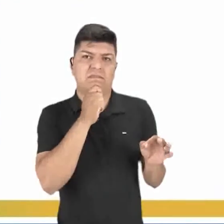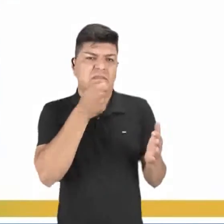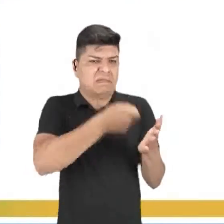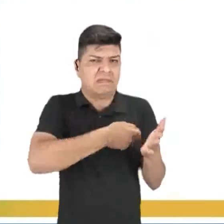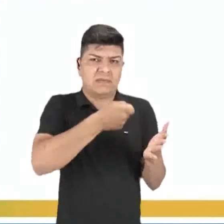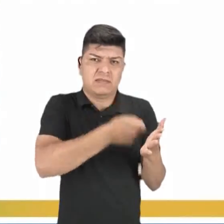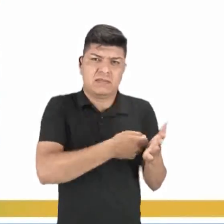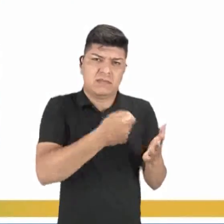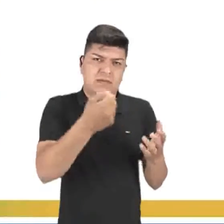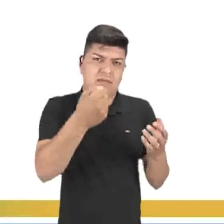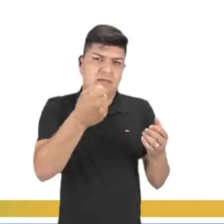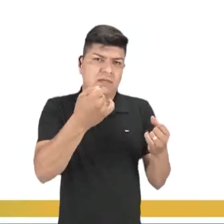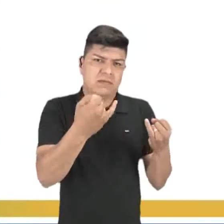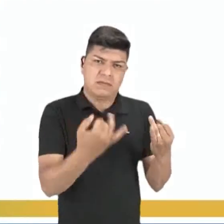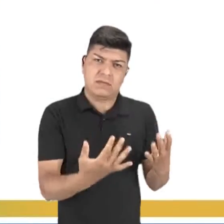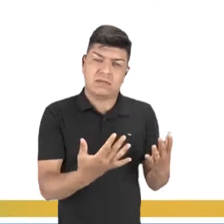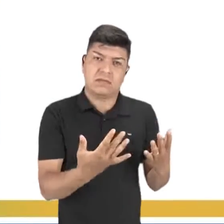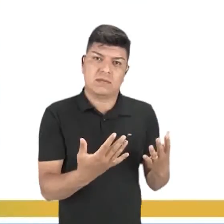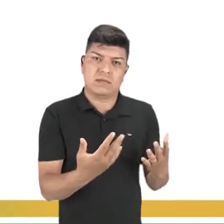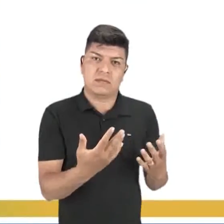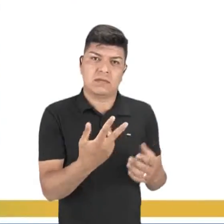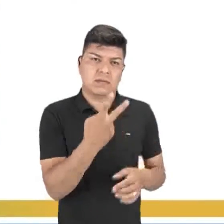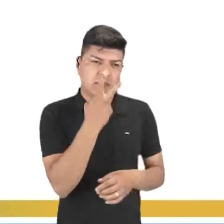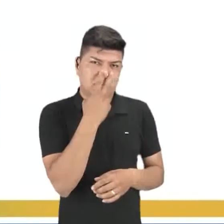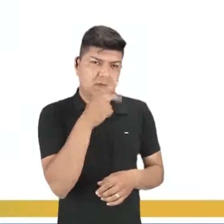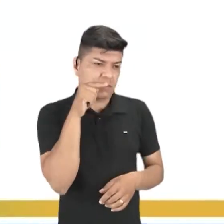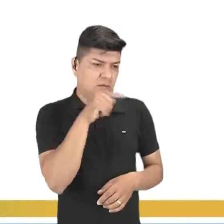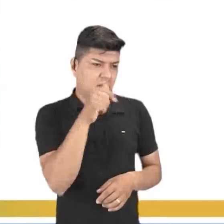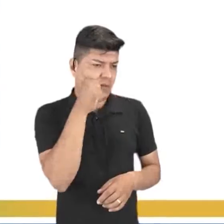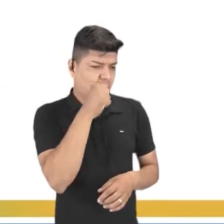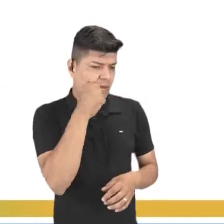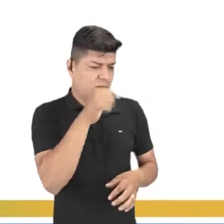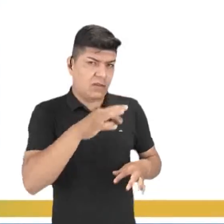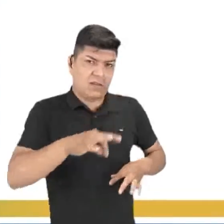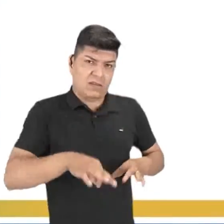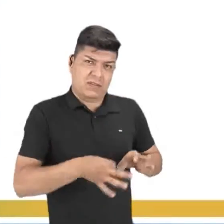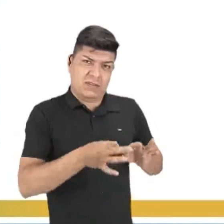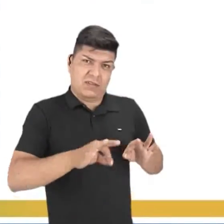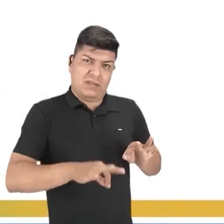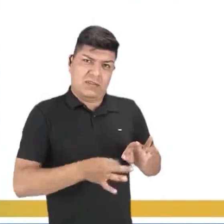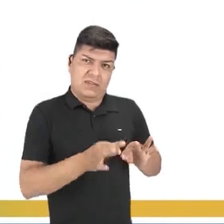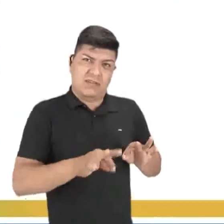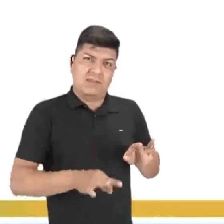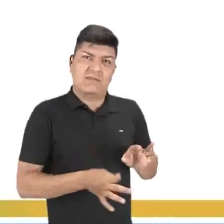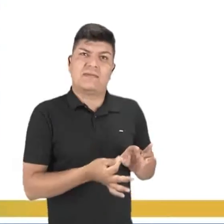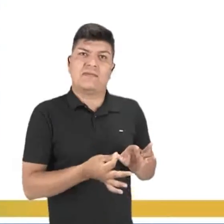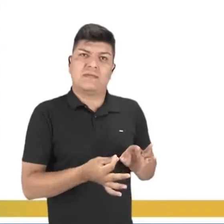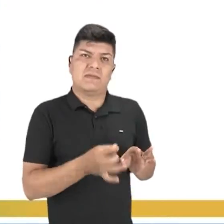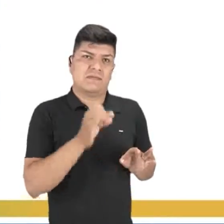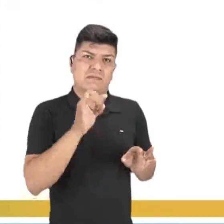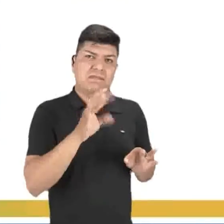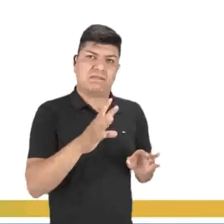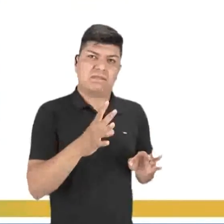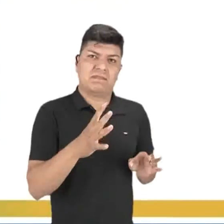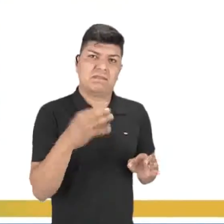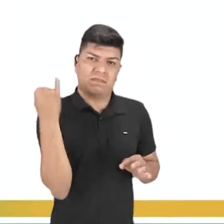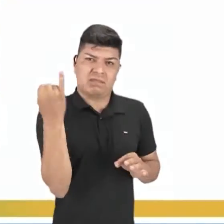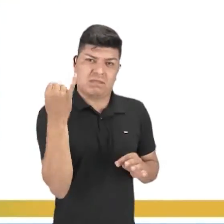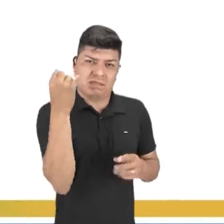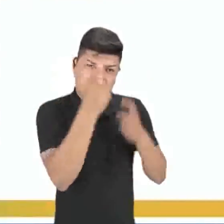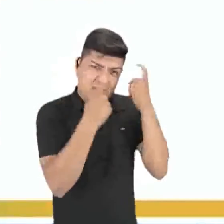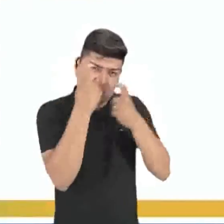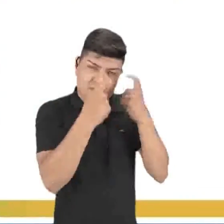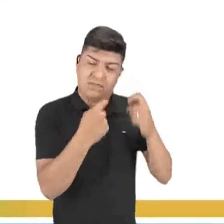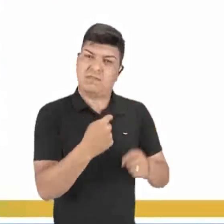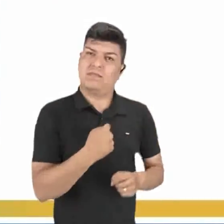pouco? Não repara que esta distinta costureira só se importa comigo? Eu